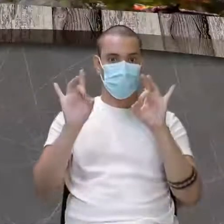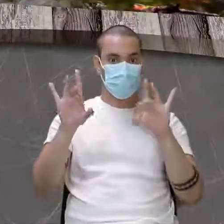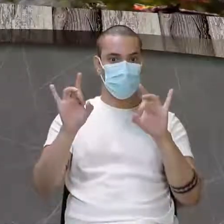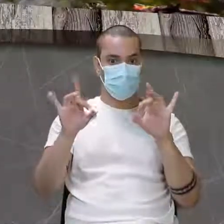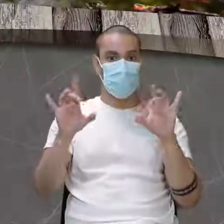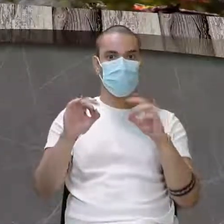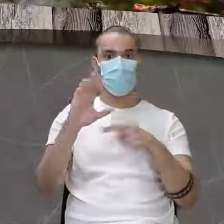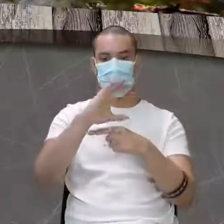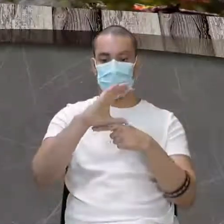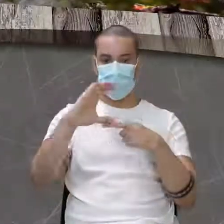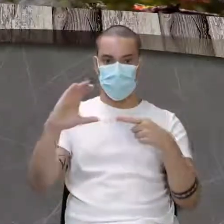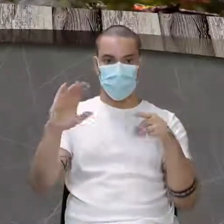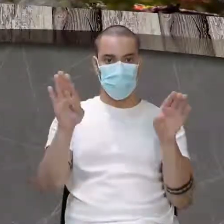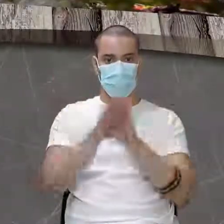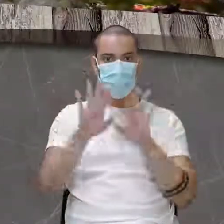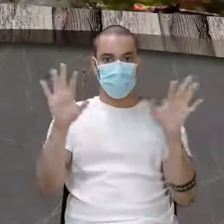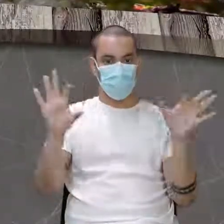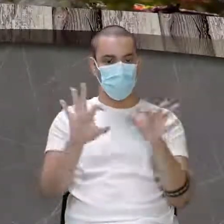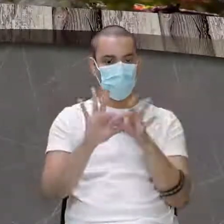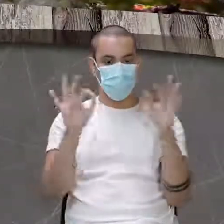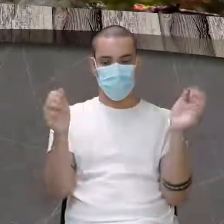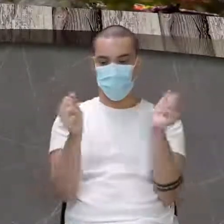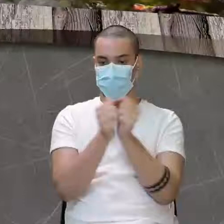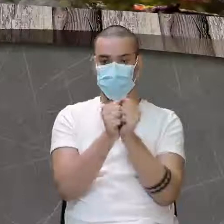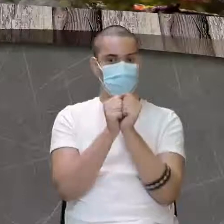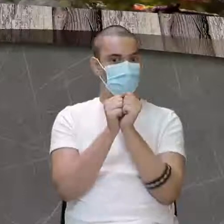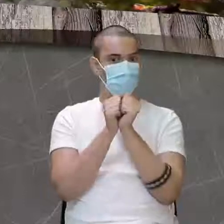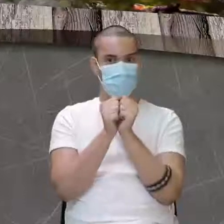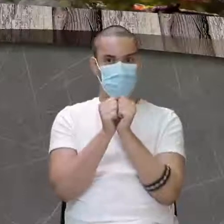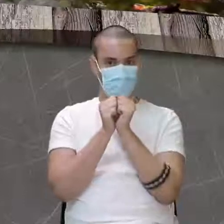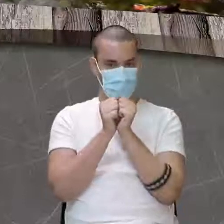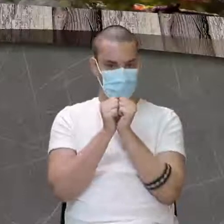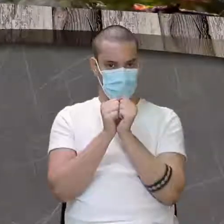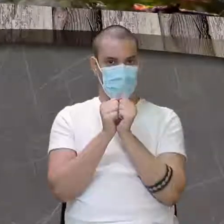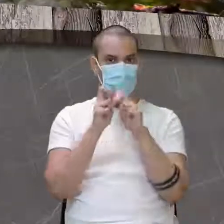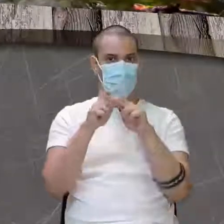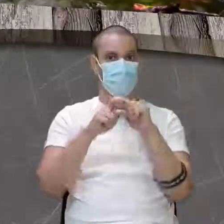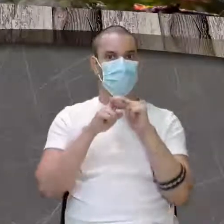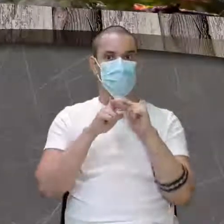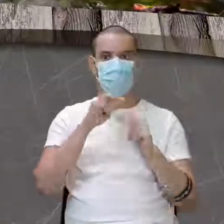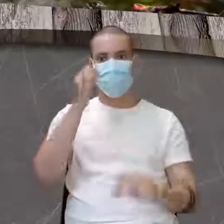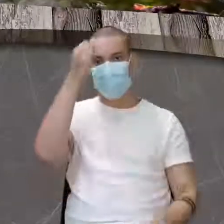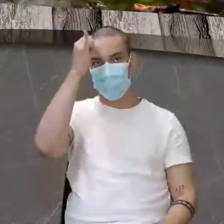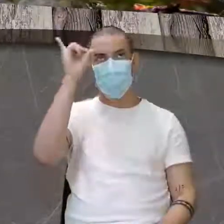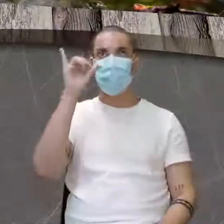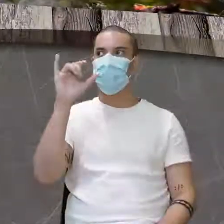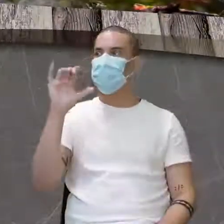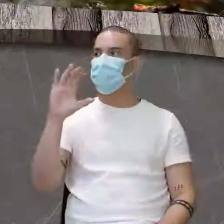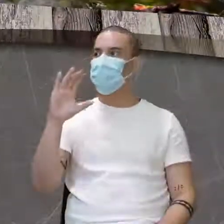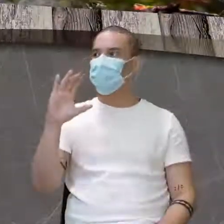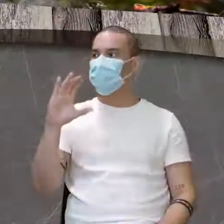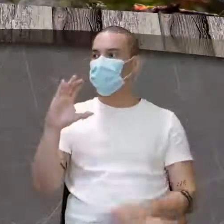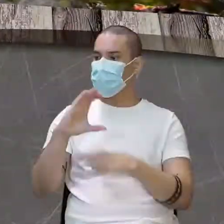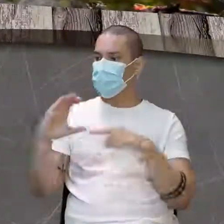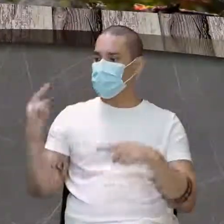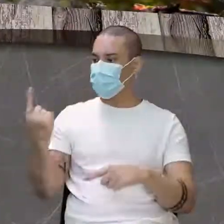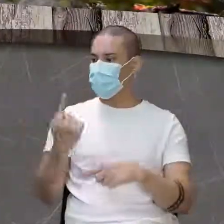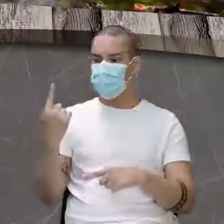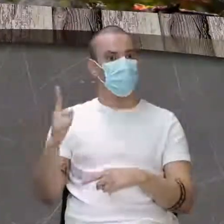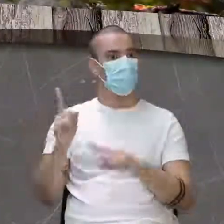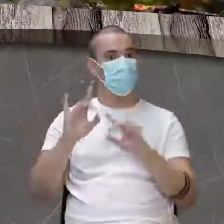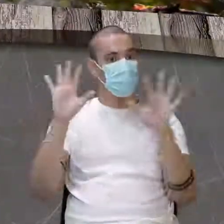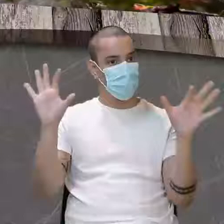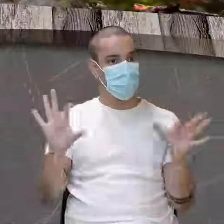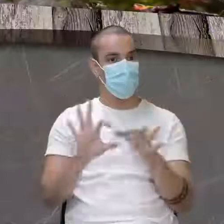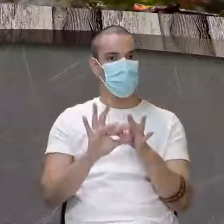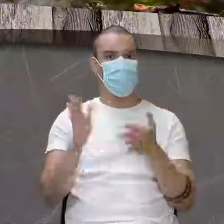especificamente o carbono, está ali tudo interligado, tá? Então, não vai, o carbono sozinho, vou pensar só no carbono. Não, é